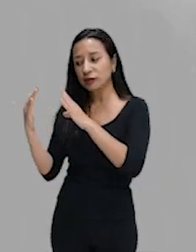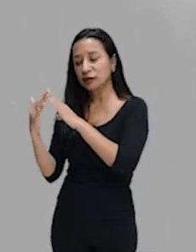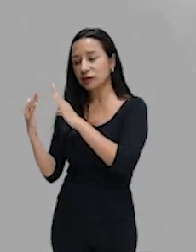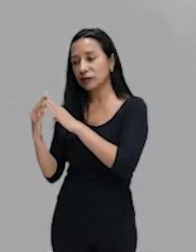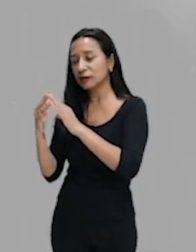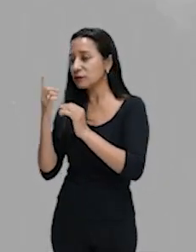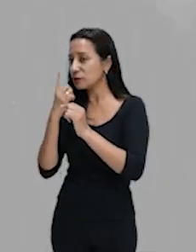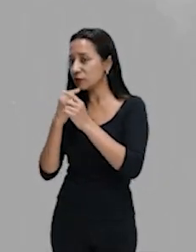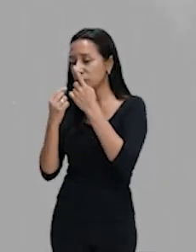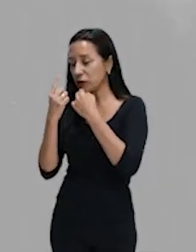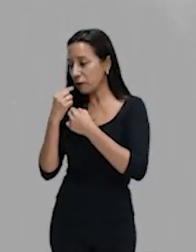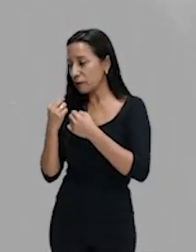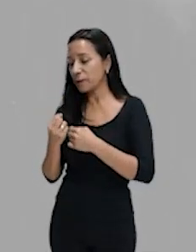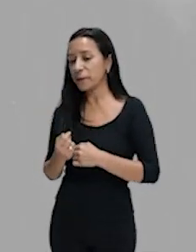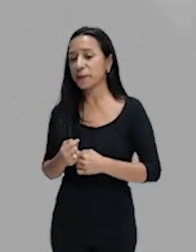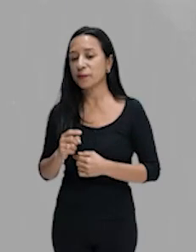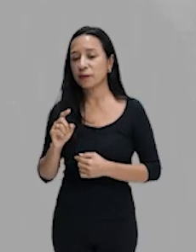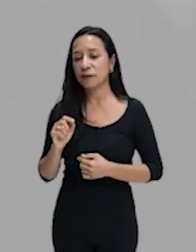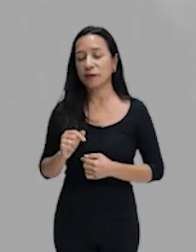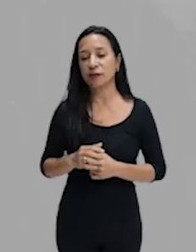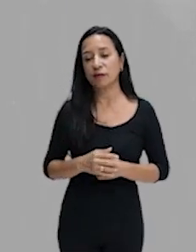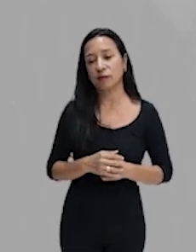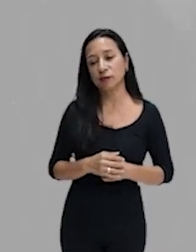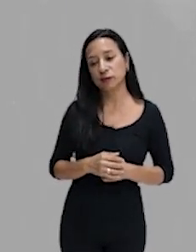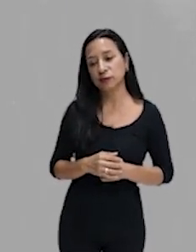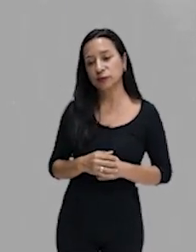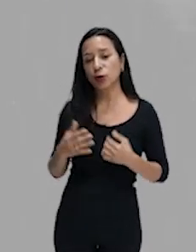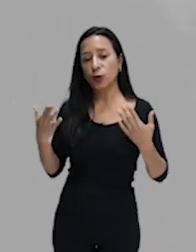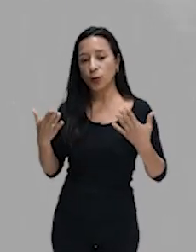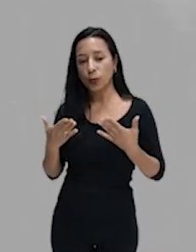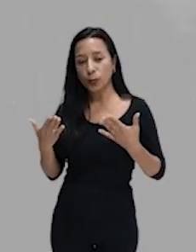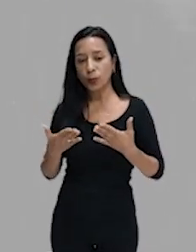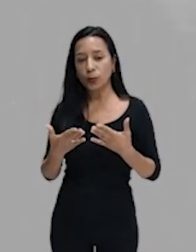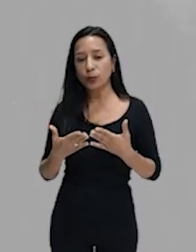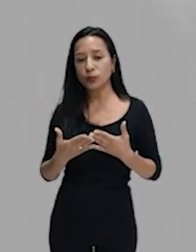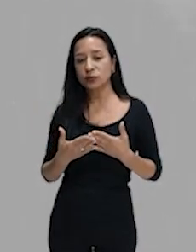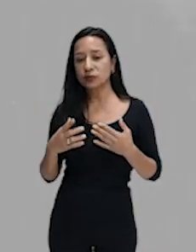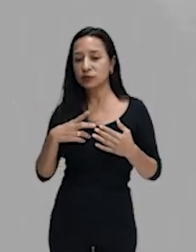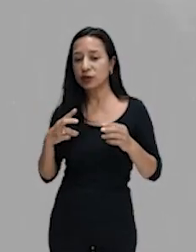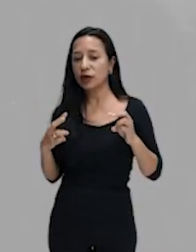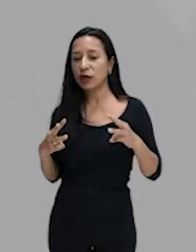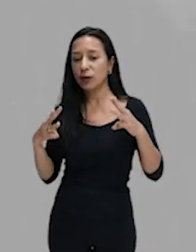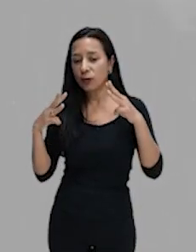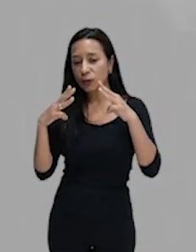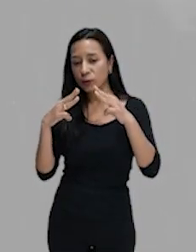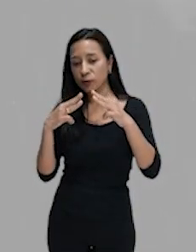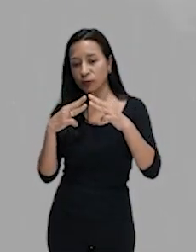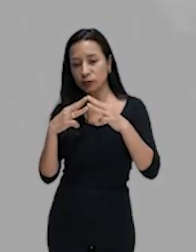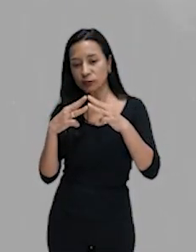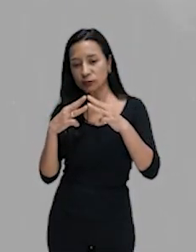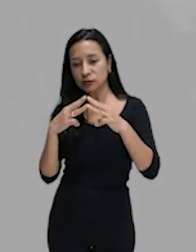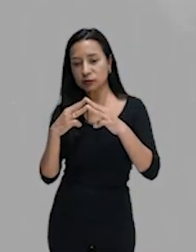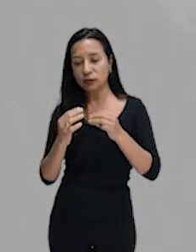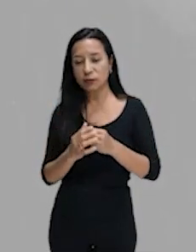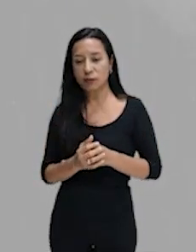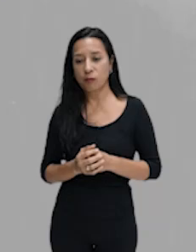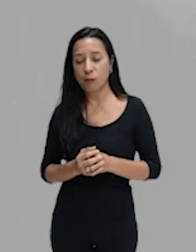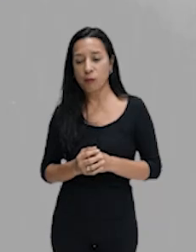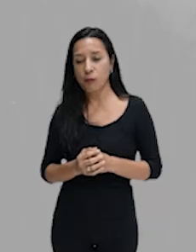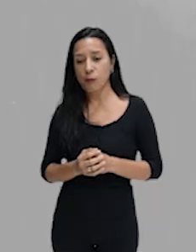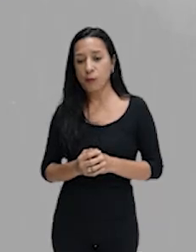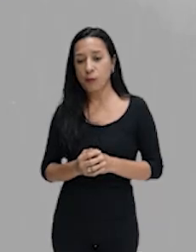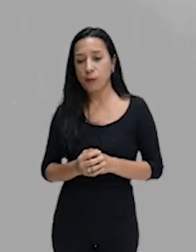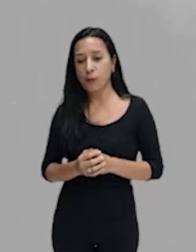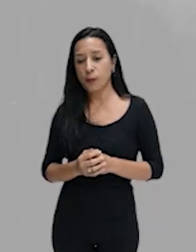1934, depois de voltarem dos Estados Unidos. Atualmente, elas abrigam o Museu Casa Estúdio Diego Rivera